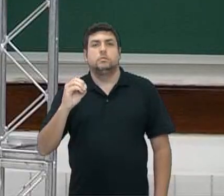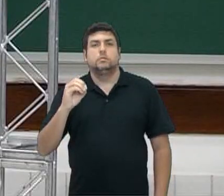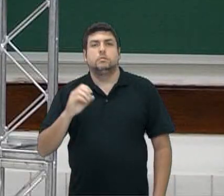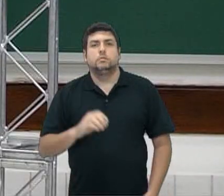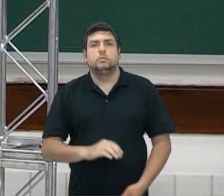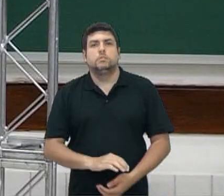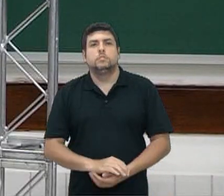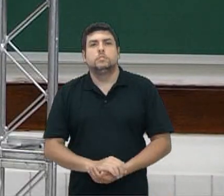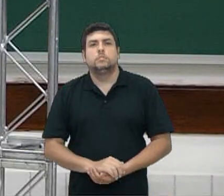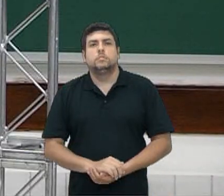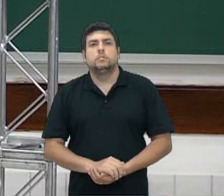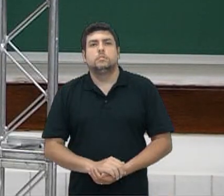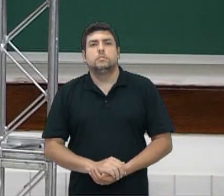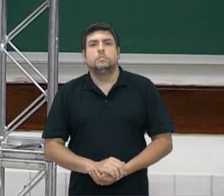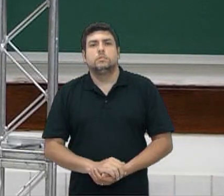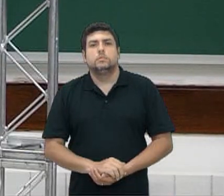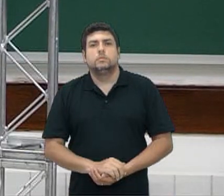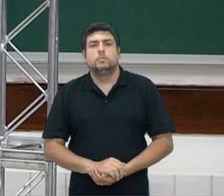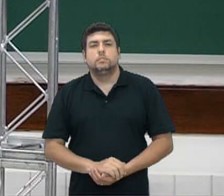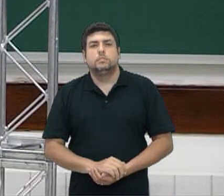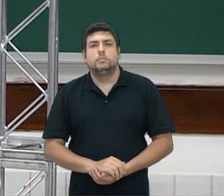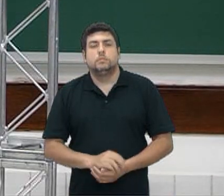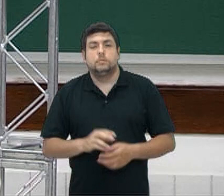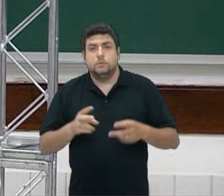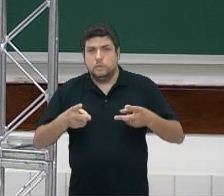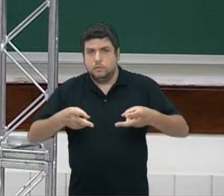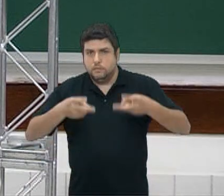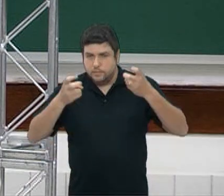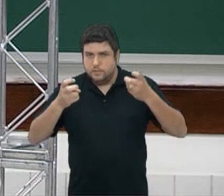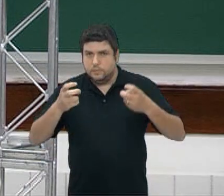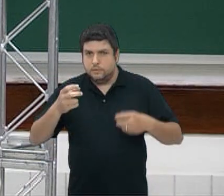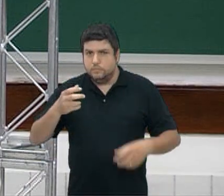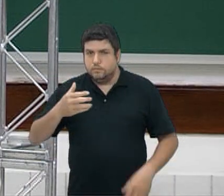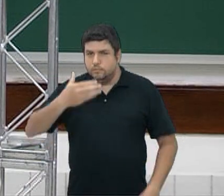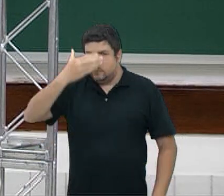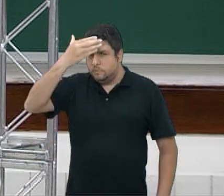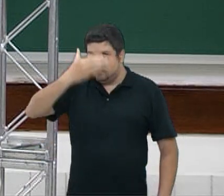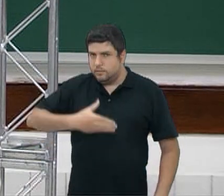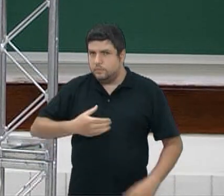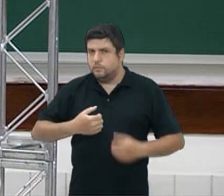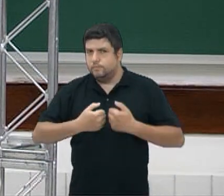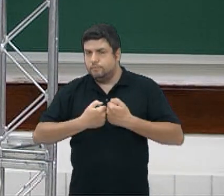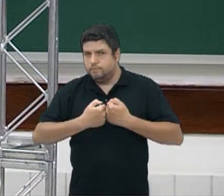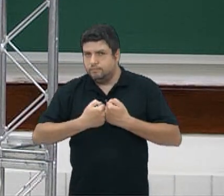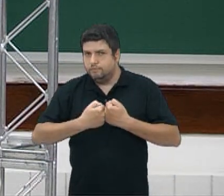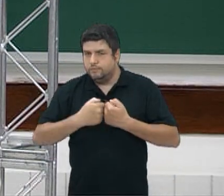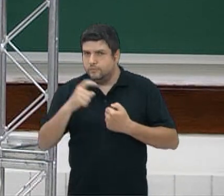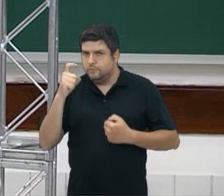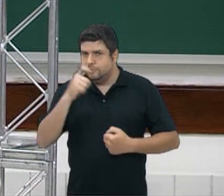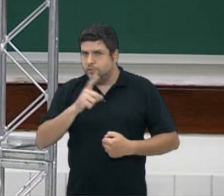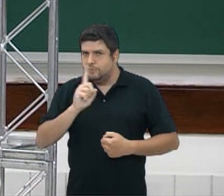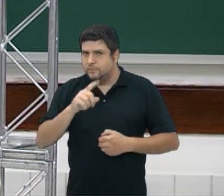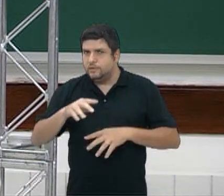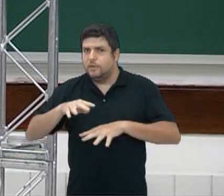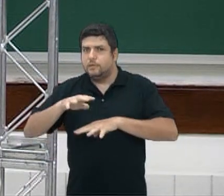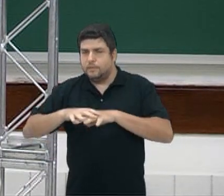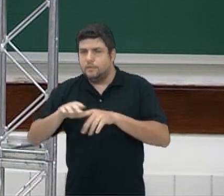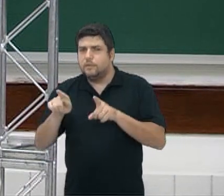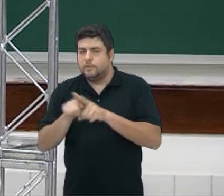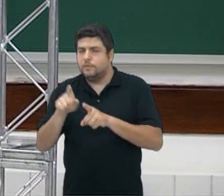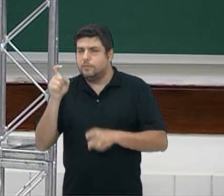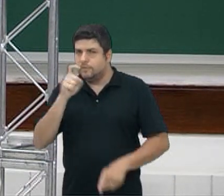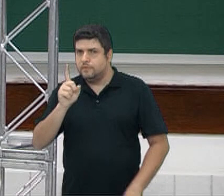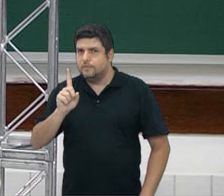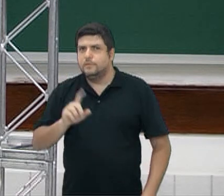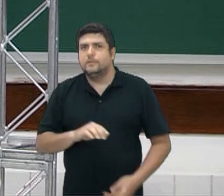Certo? Vejam, a física não mente, a matemática também não mente. Então, eles são obrigados a se mover